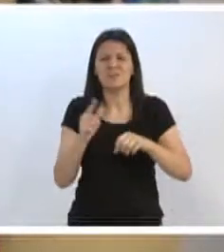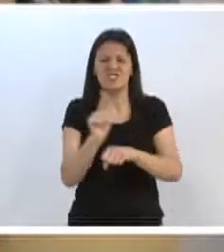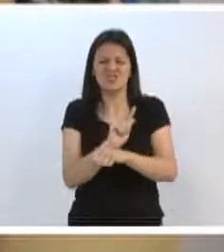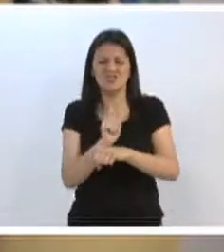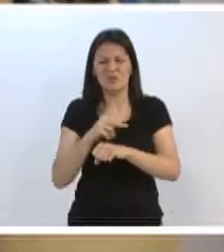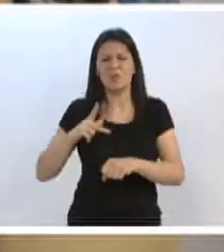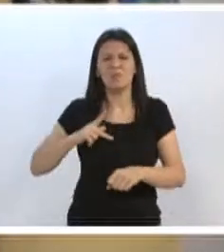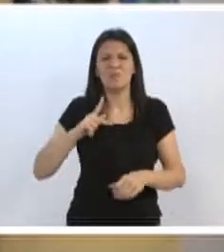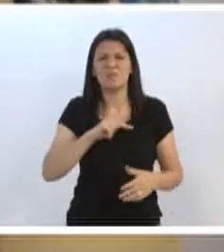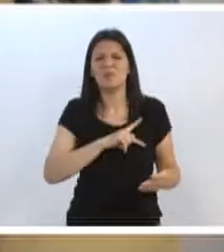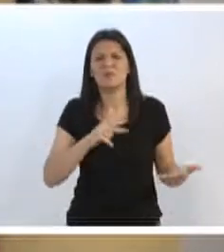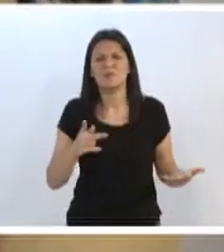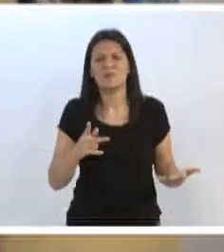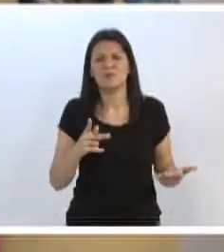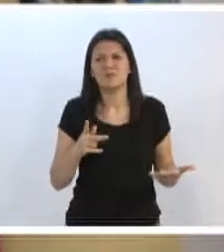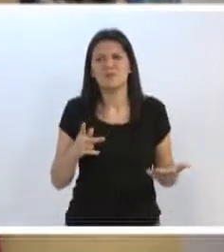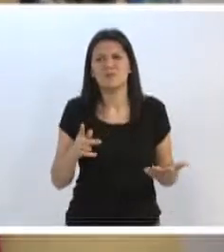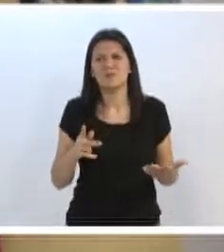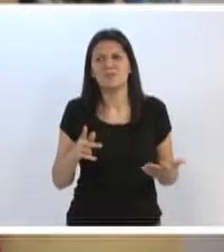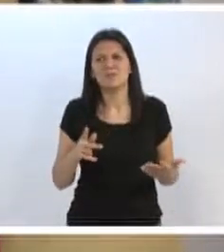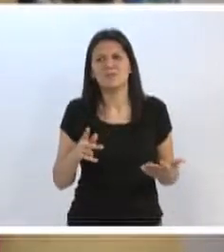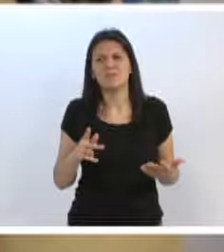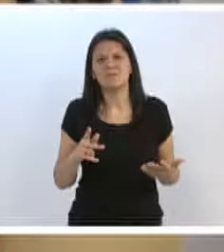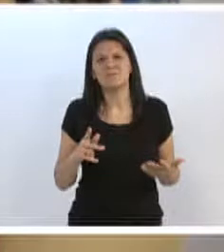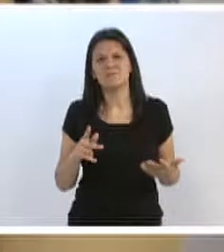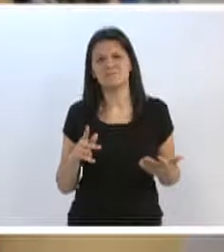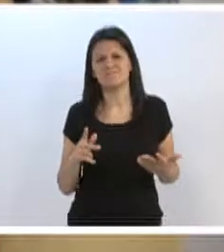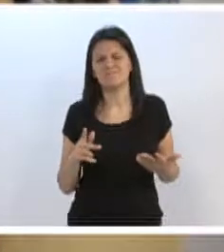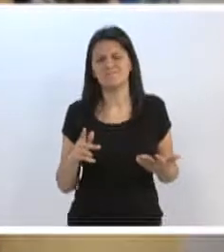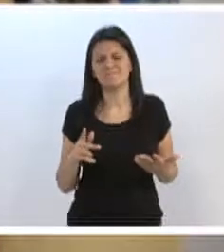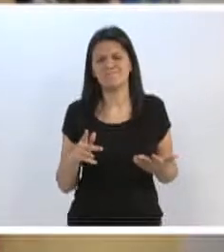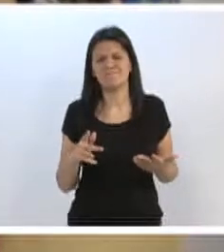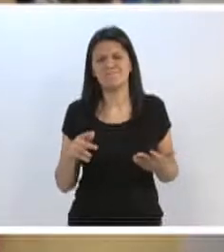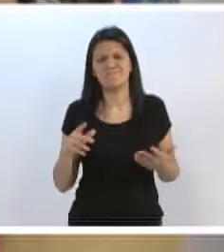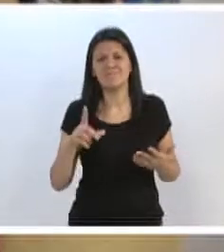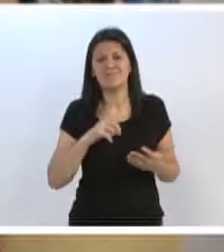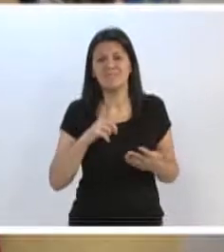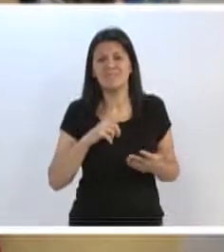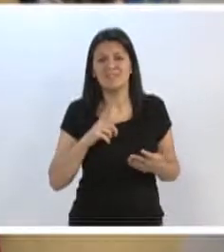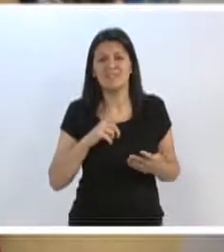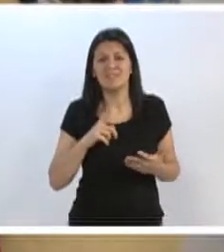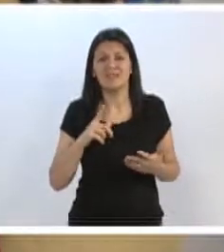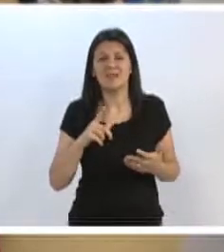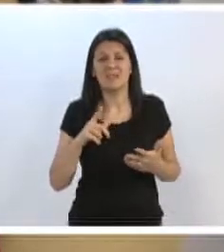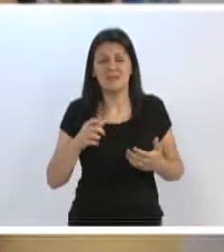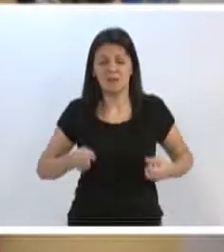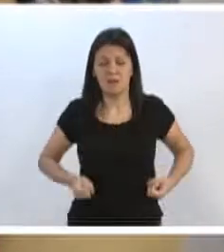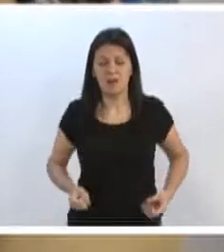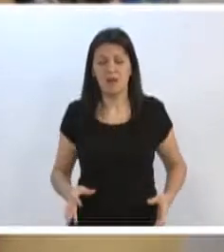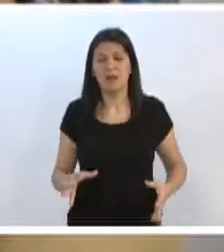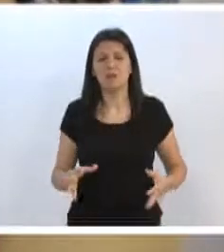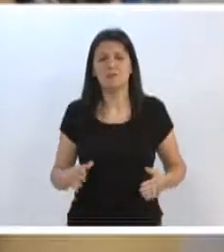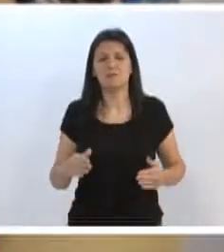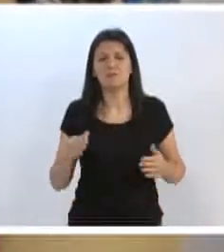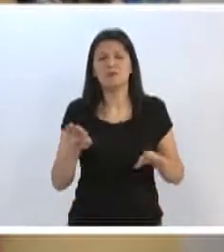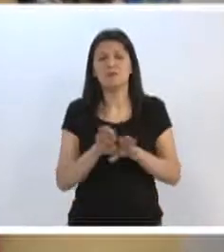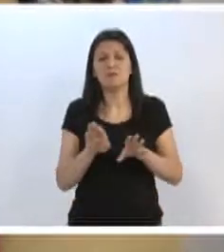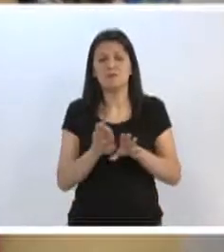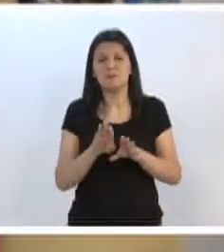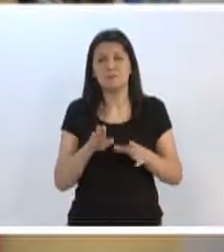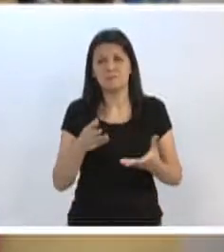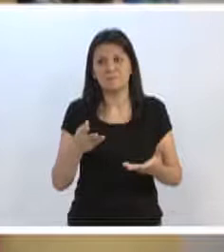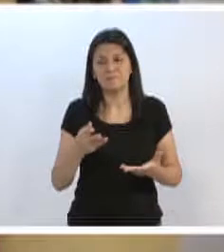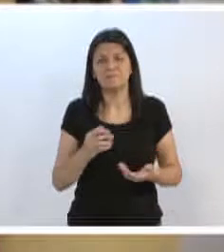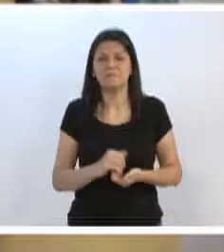do STF funciona como teto no funcionalismo público, então tem um efeito cascata dos gastos públicos e uma estimativa, inclusive,